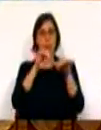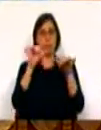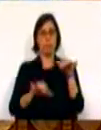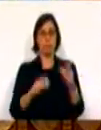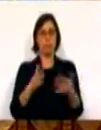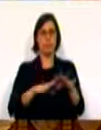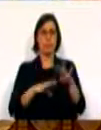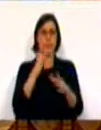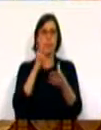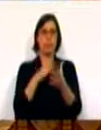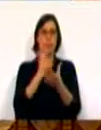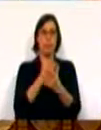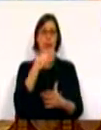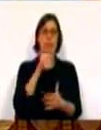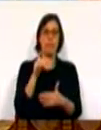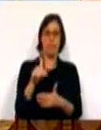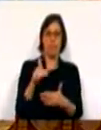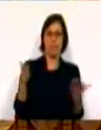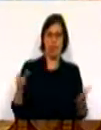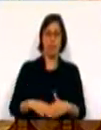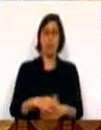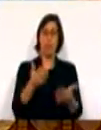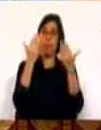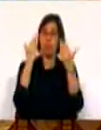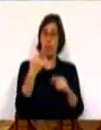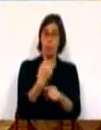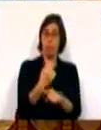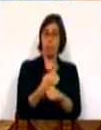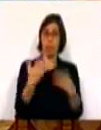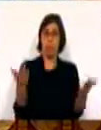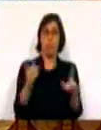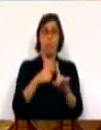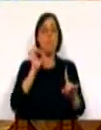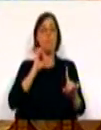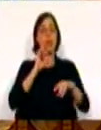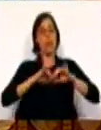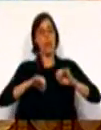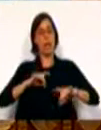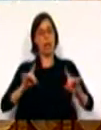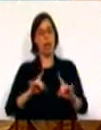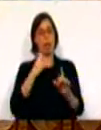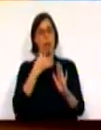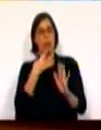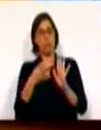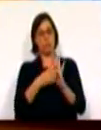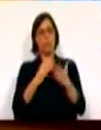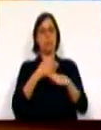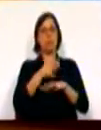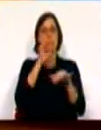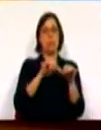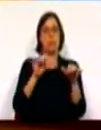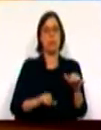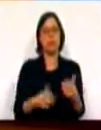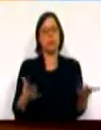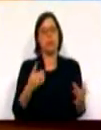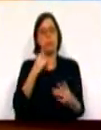realizada na Biblioteca de Évora. Felicitá-lo também, não pelos valores em causa, mas pelo simbolismo das intervenções que contam